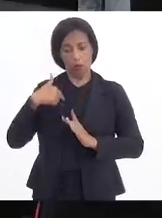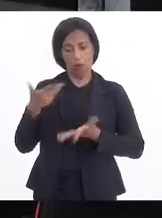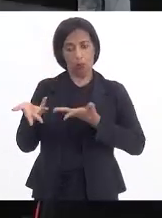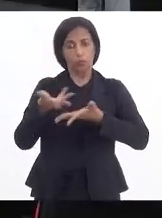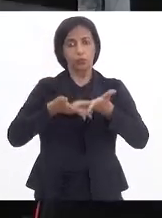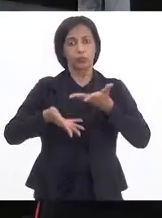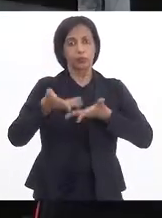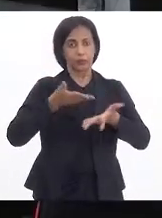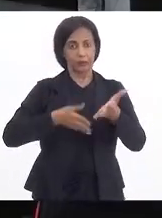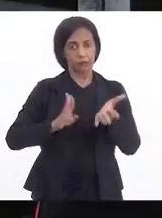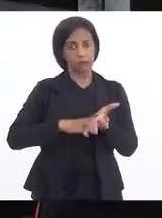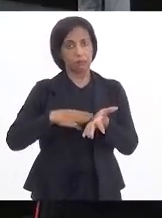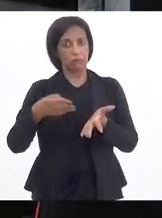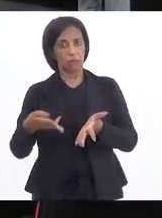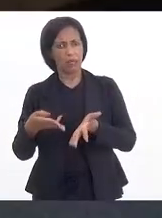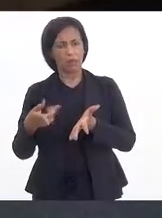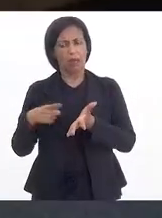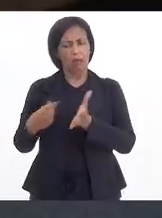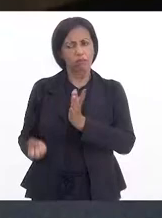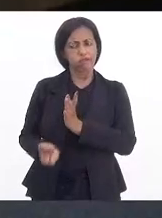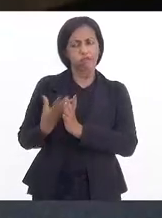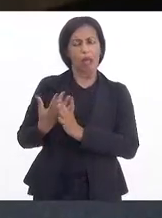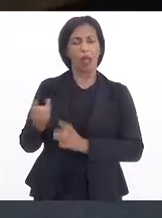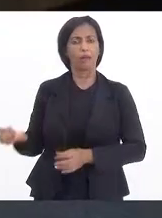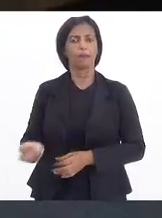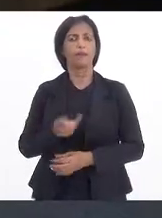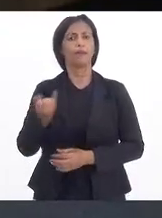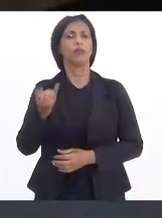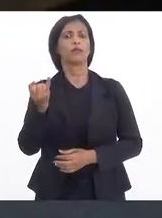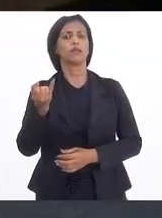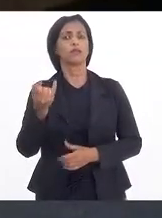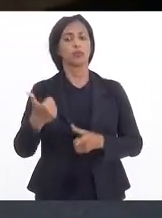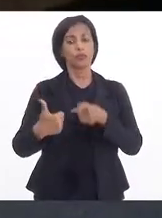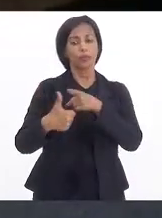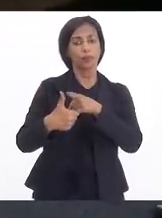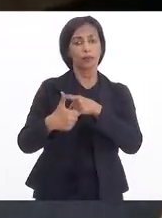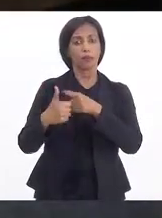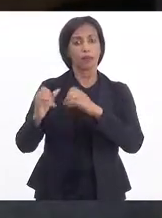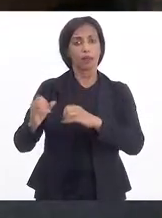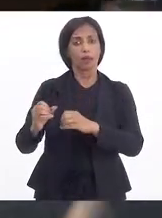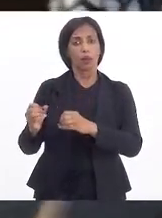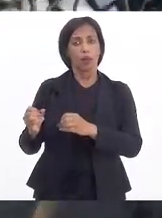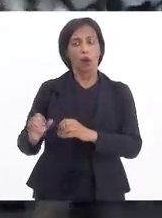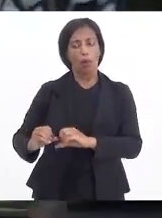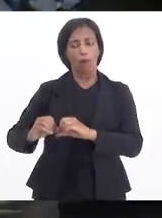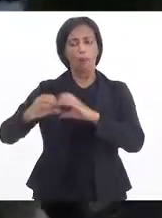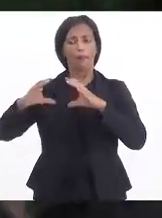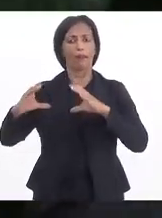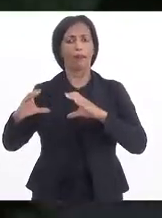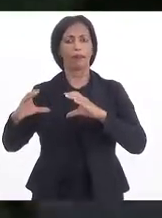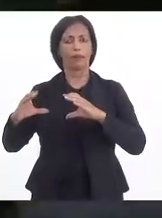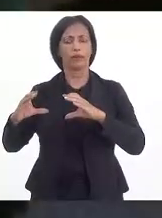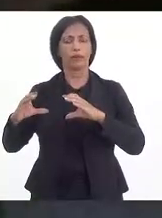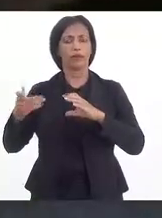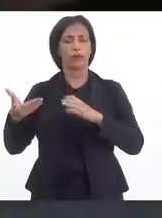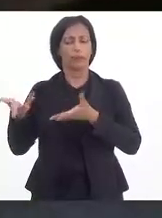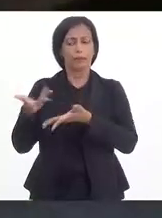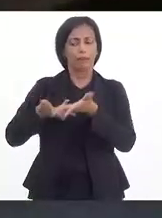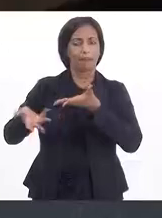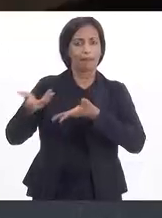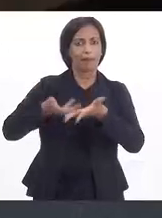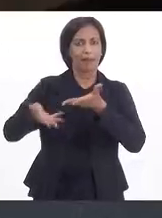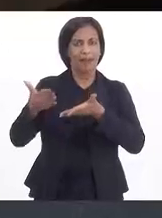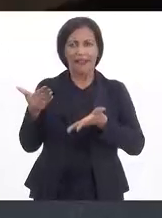participei e que produzir o efeito de muito importante já o primeiro deles o aumento na arrecadação das participações especiais